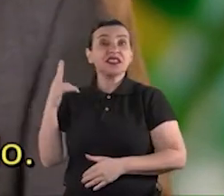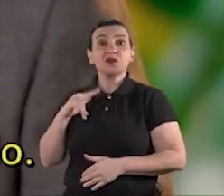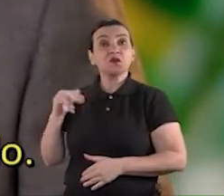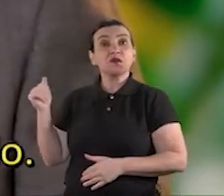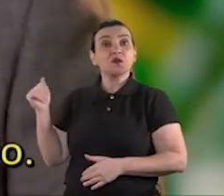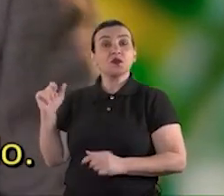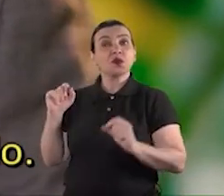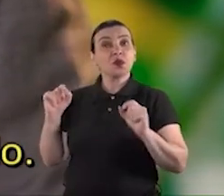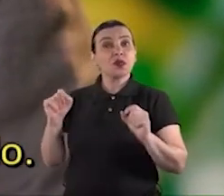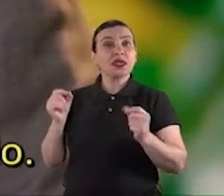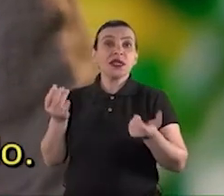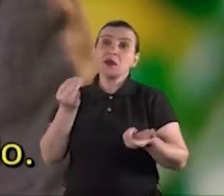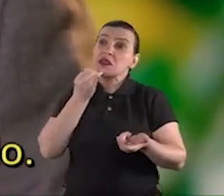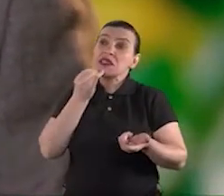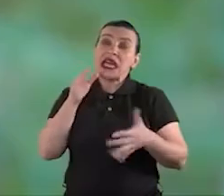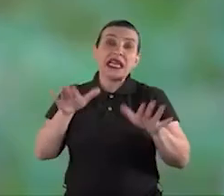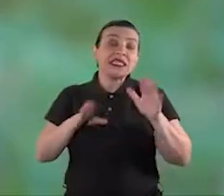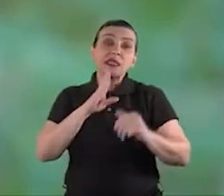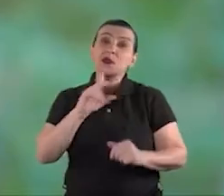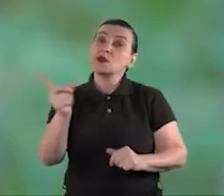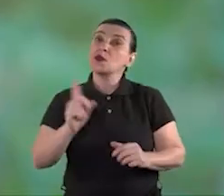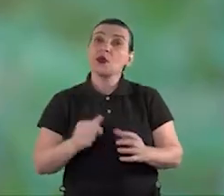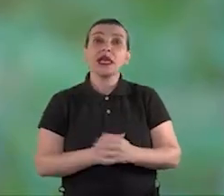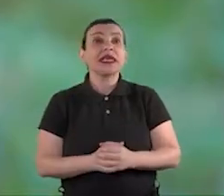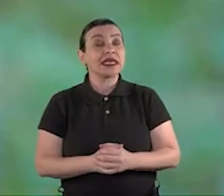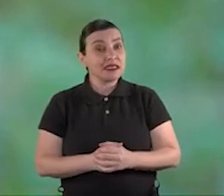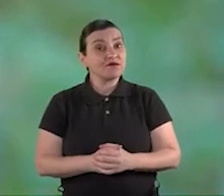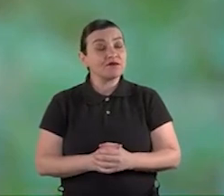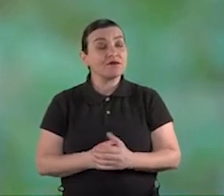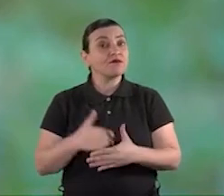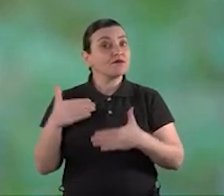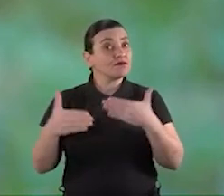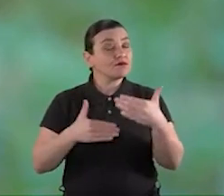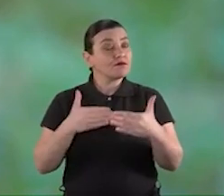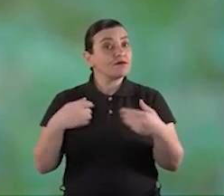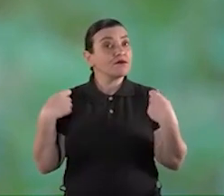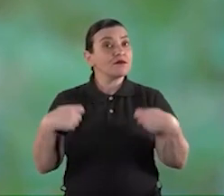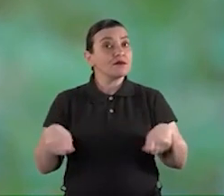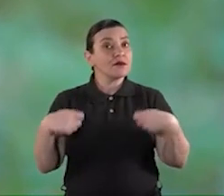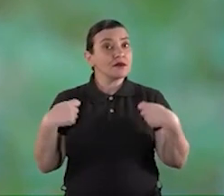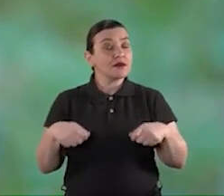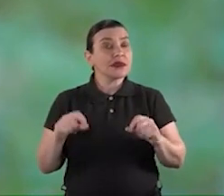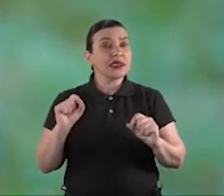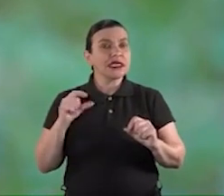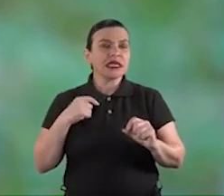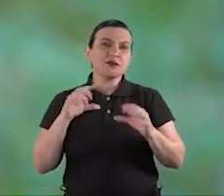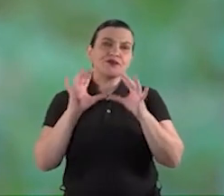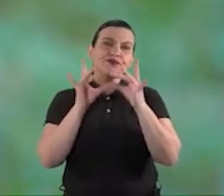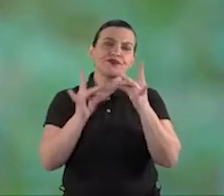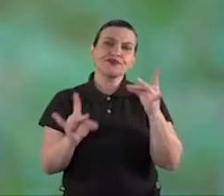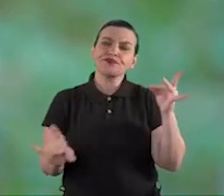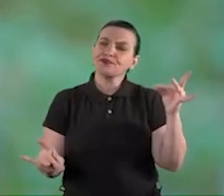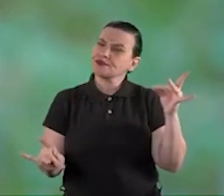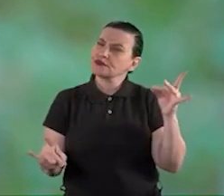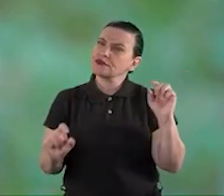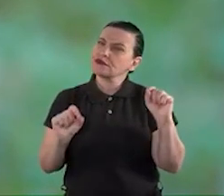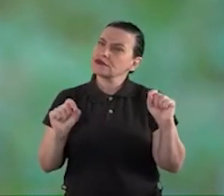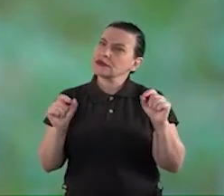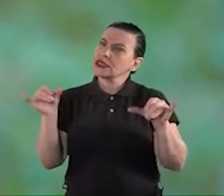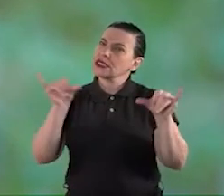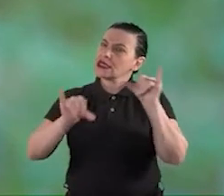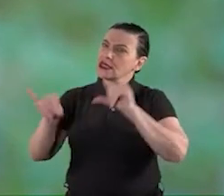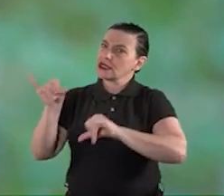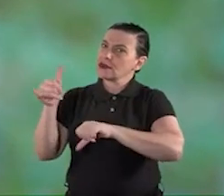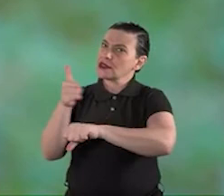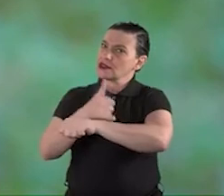ou com as quase não estava familiarizado uma coisa levar em conta é que há uma complexidade imensa na